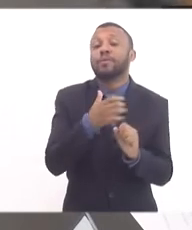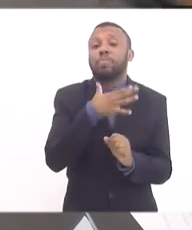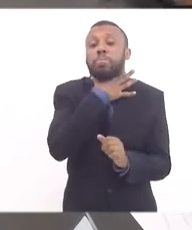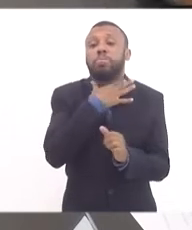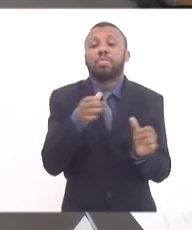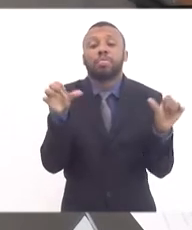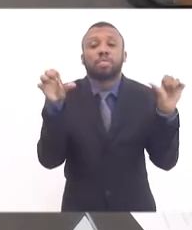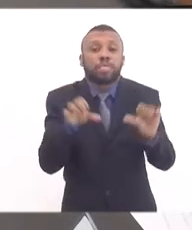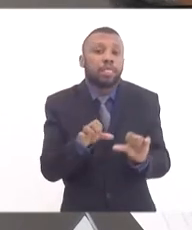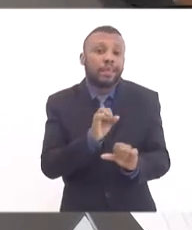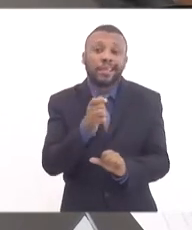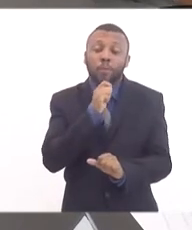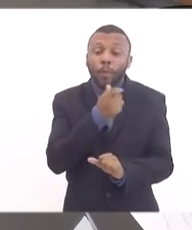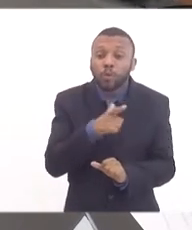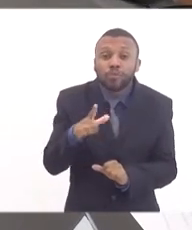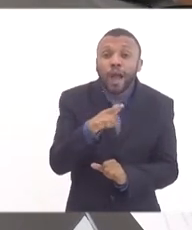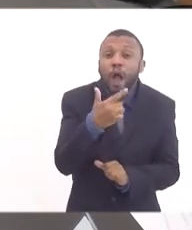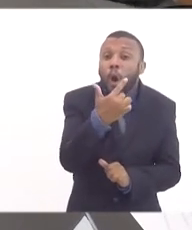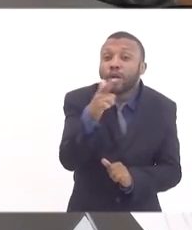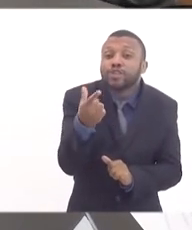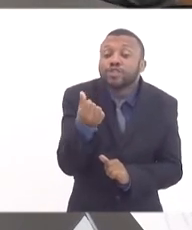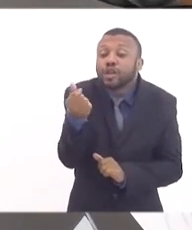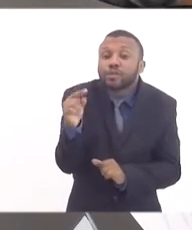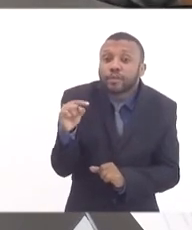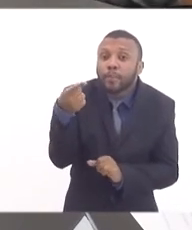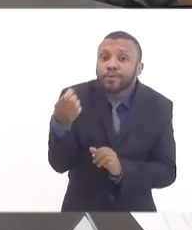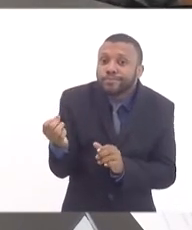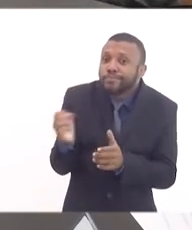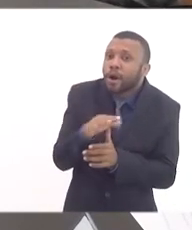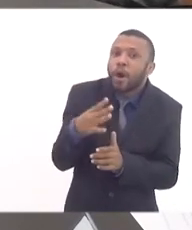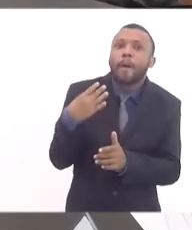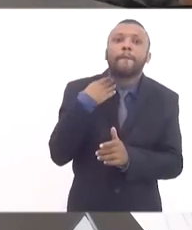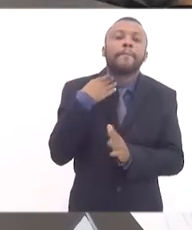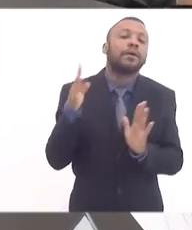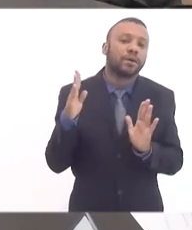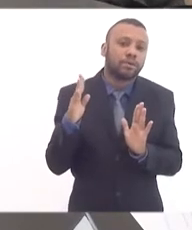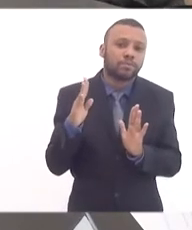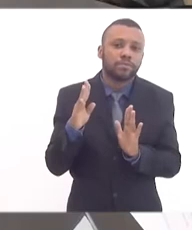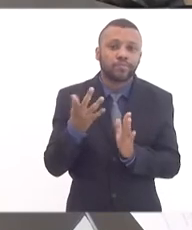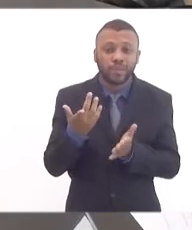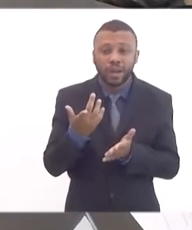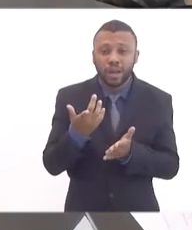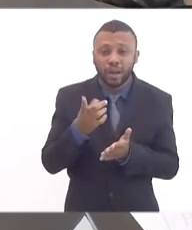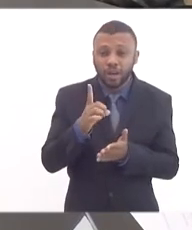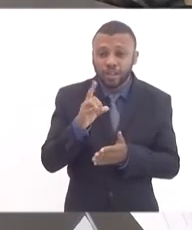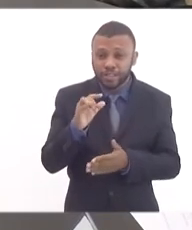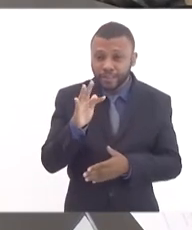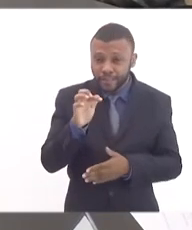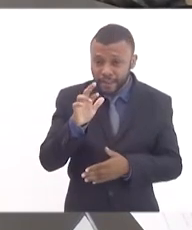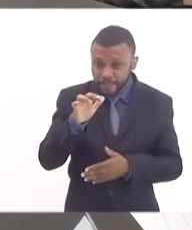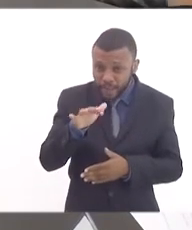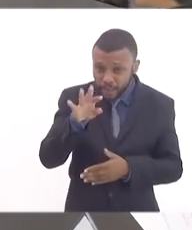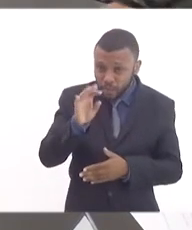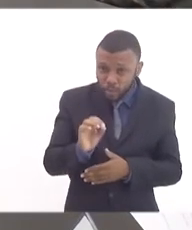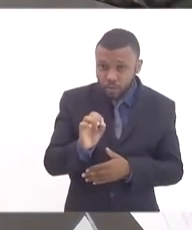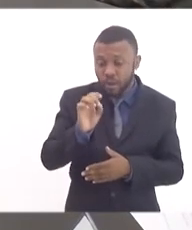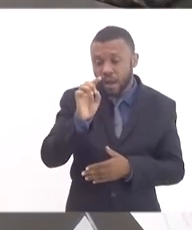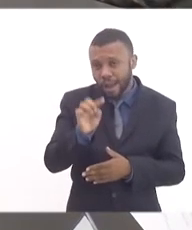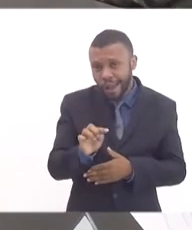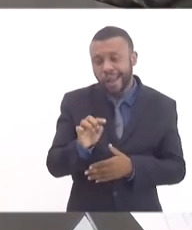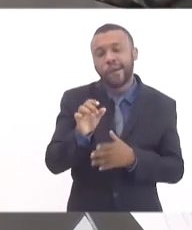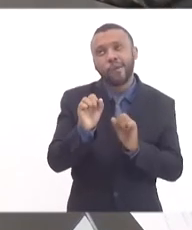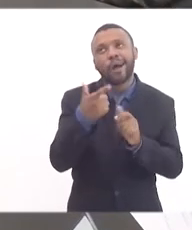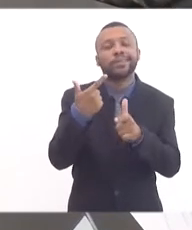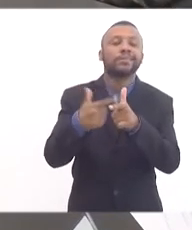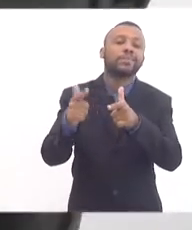se o senhor não tiver dinheiro depositar no Banco o diferimento é só falência Mendonça Sem dúvida Deputado é